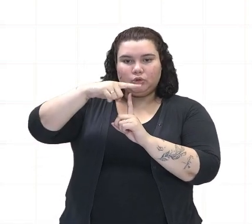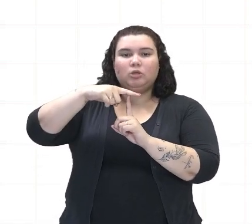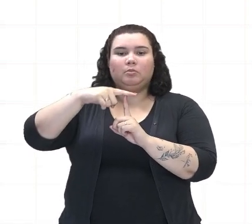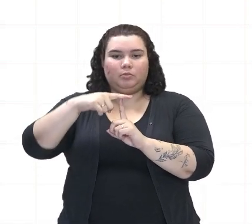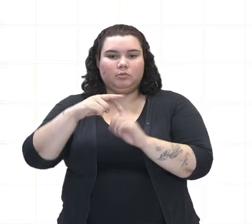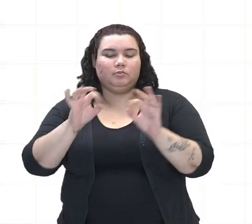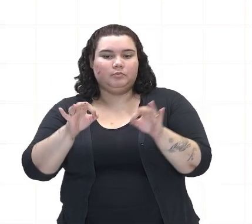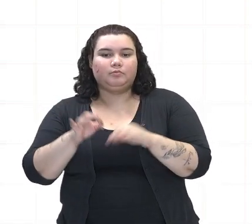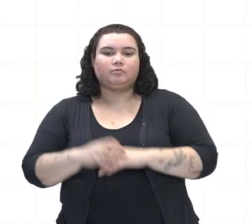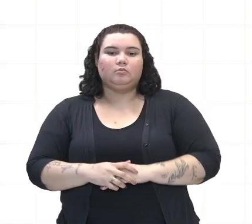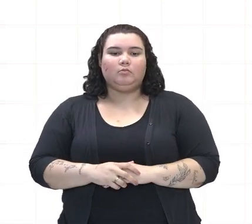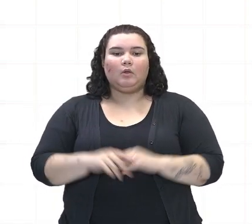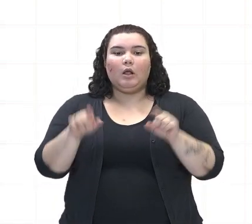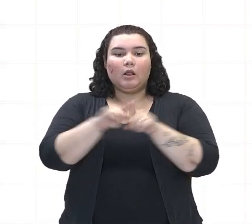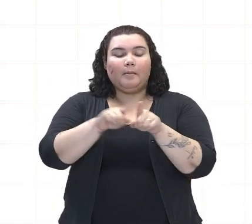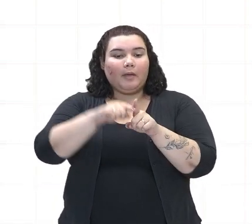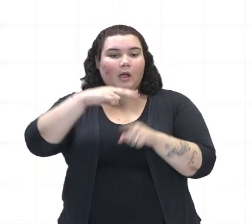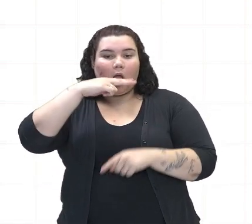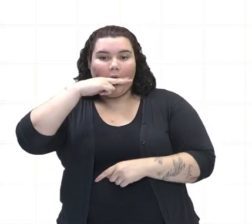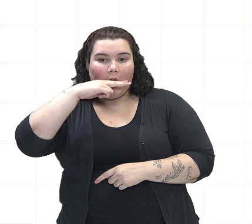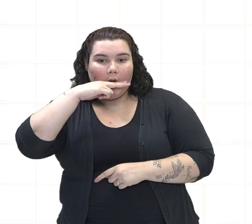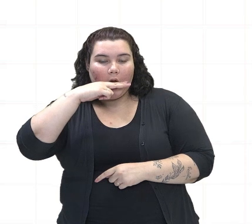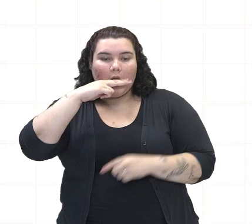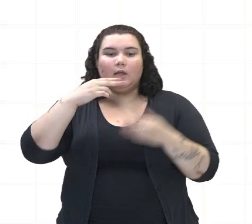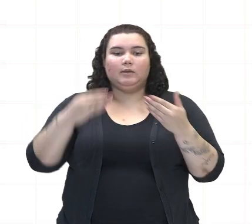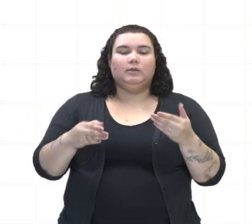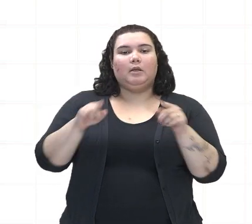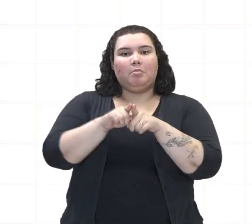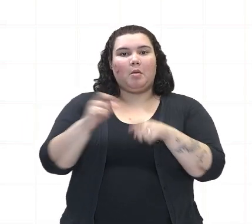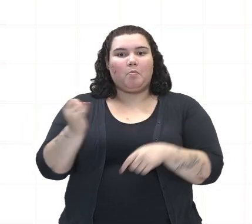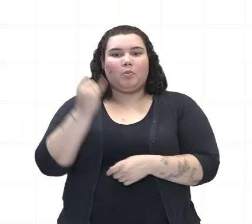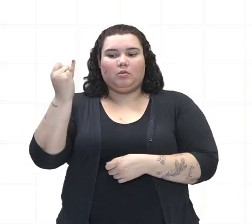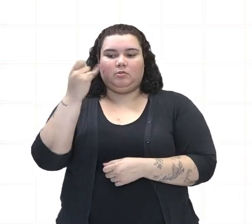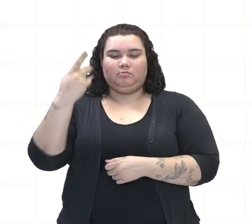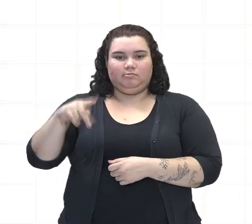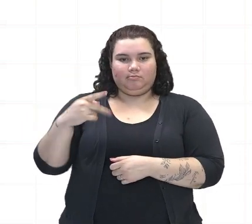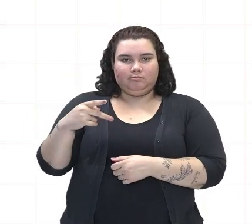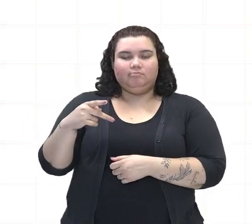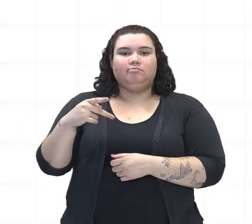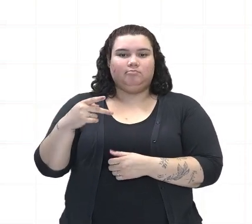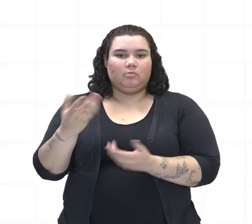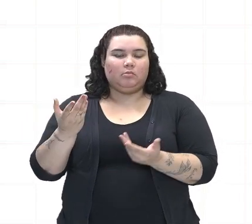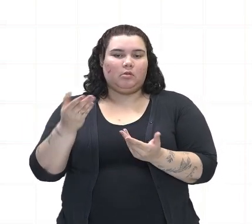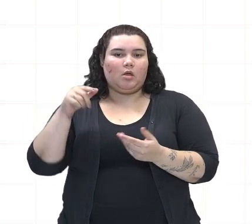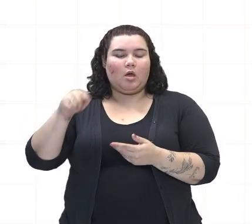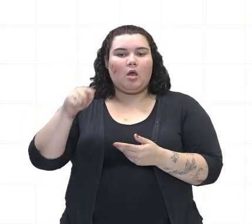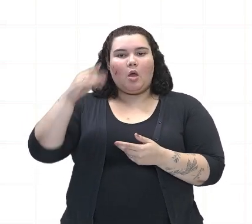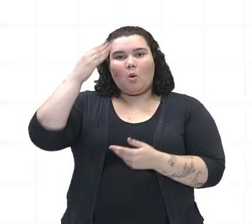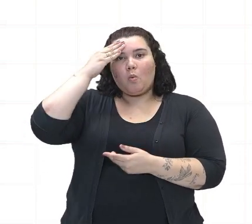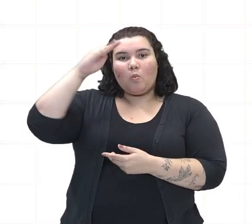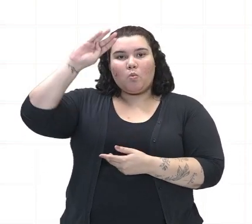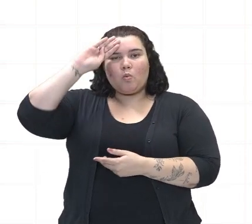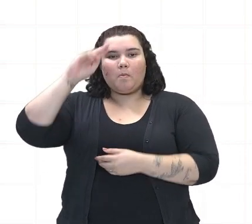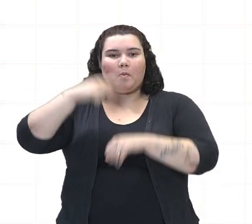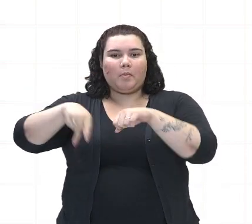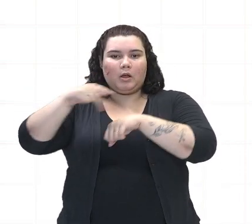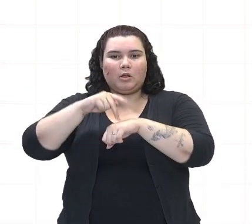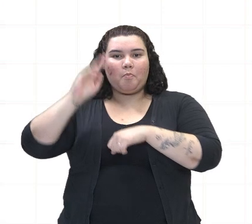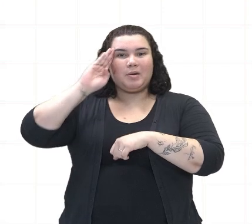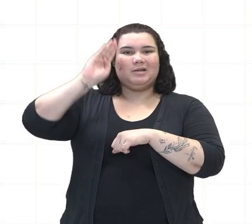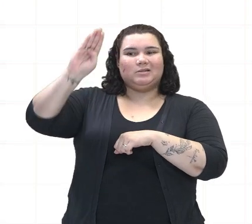reservas e também a cana-de-açúcar, que é muito importante para Cuba ainda, né? O Cuba não é mais o principal